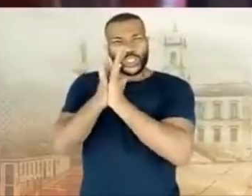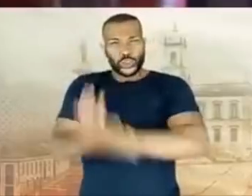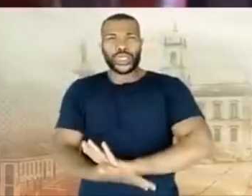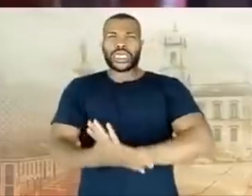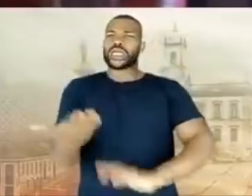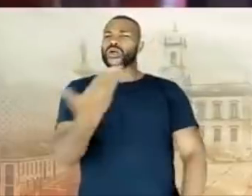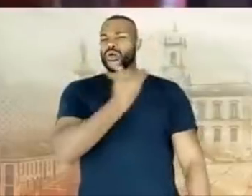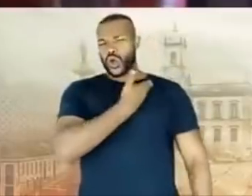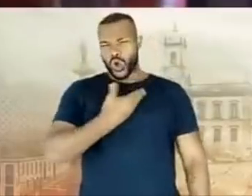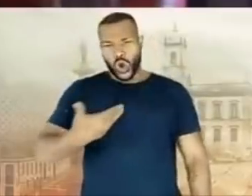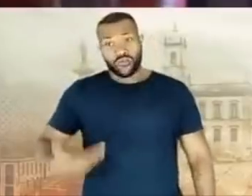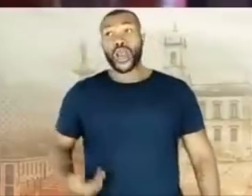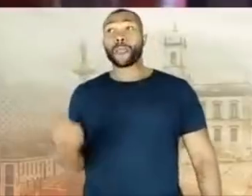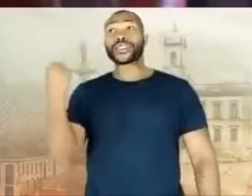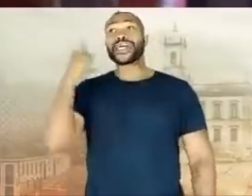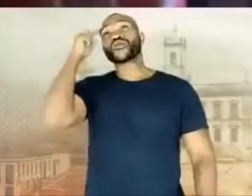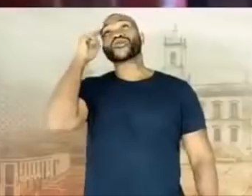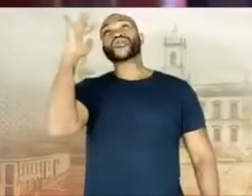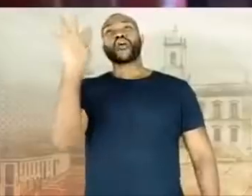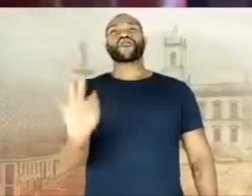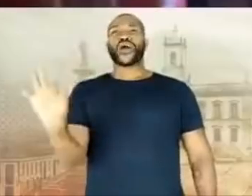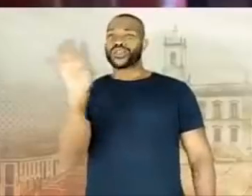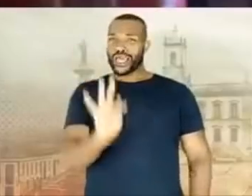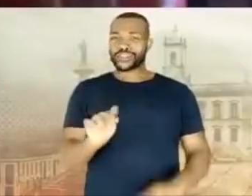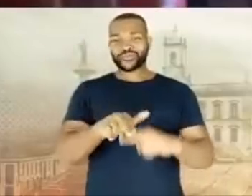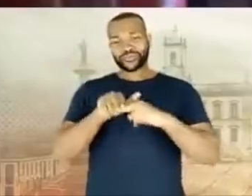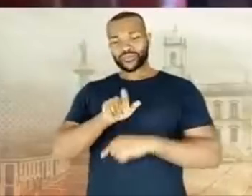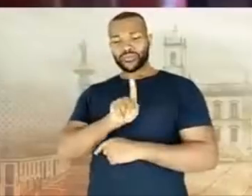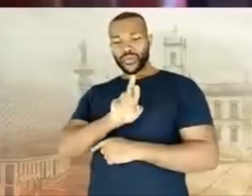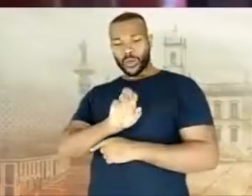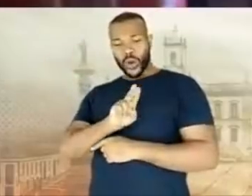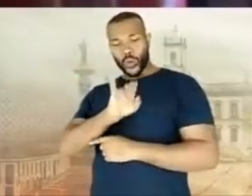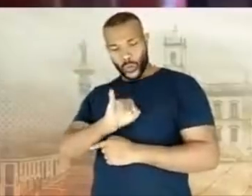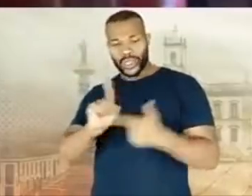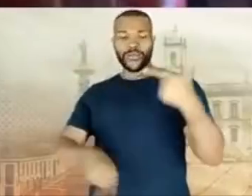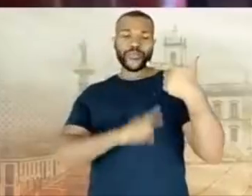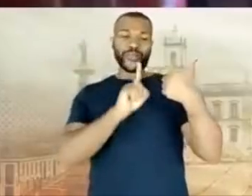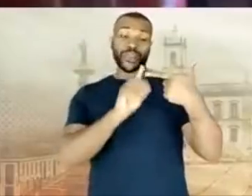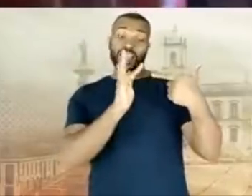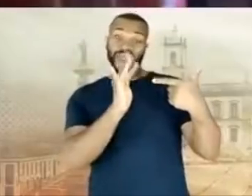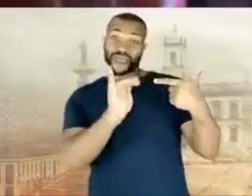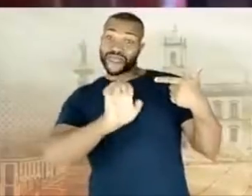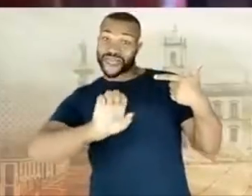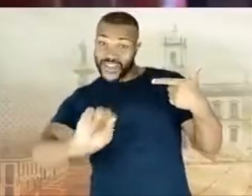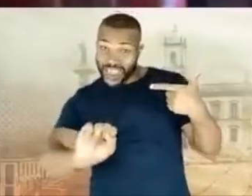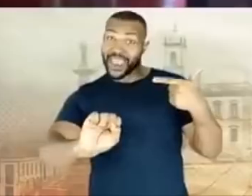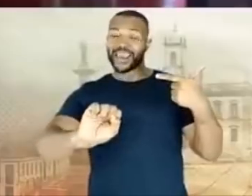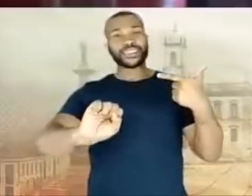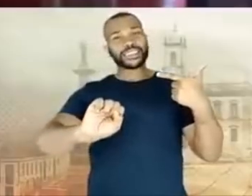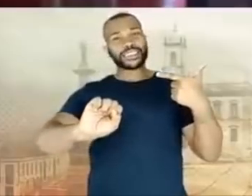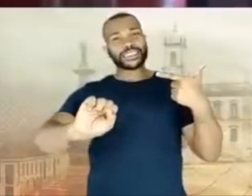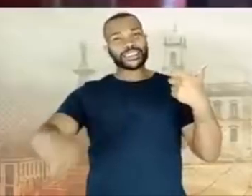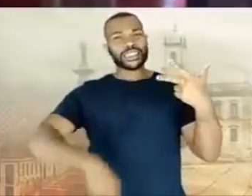com universidades. Seja através do ProUni, seja através do FIES, seja através das suas